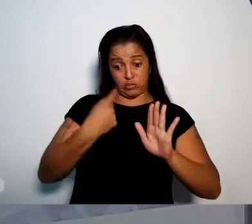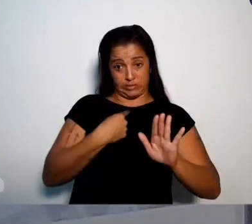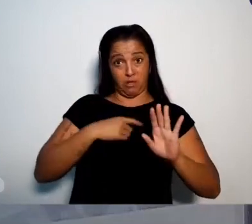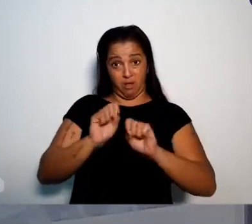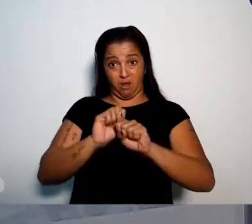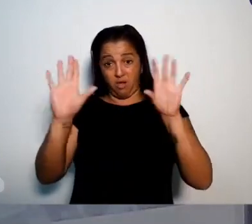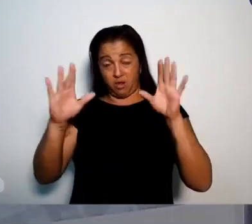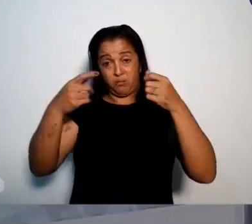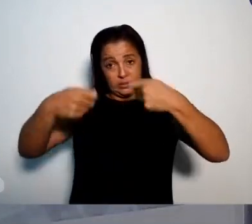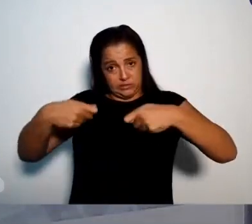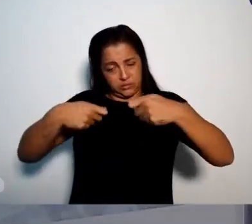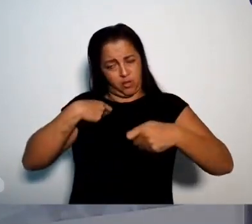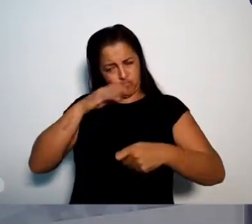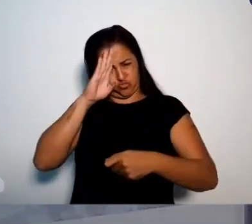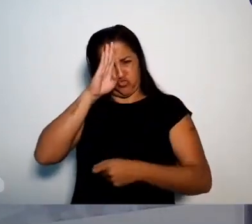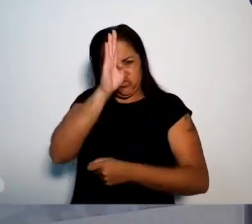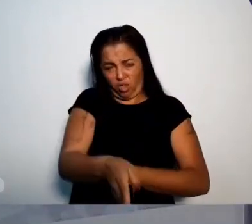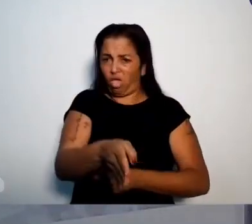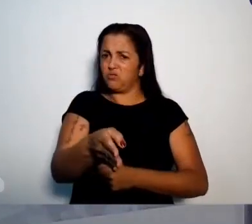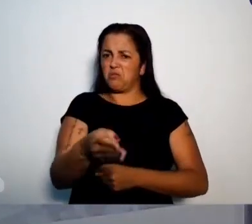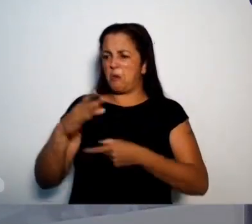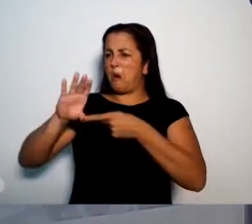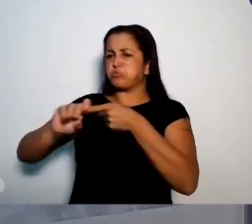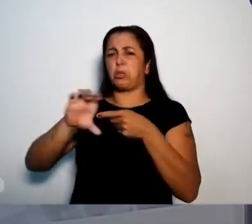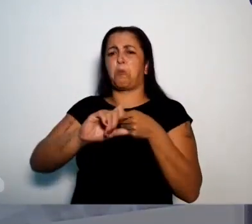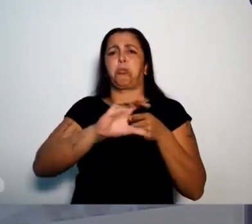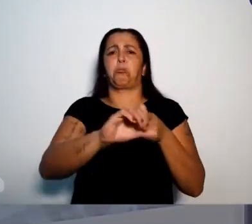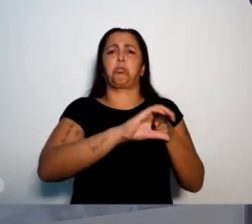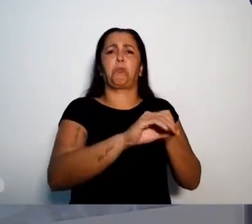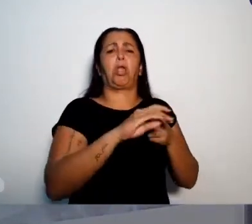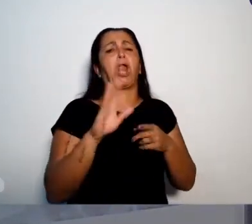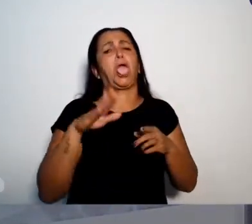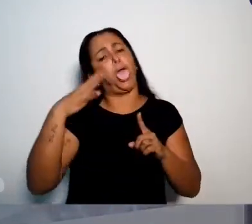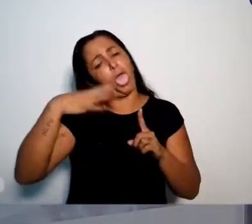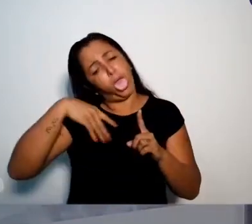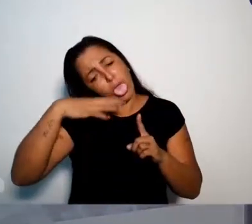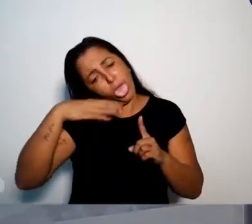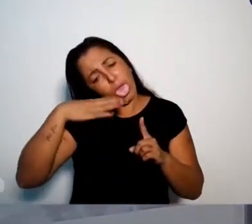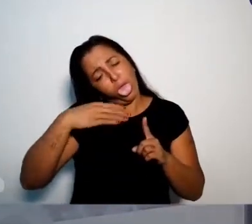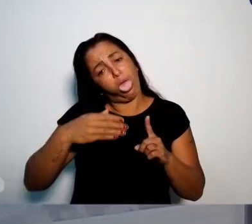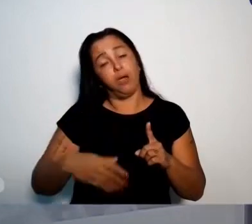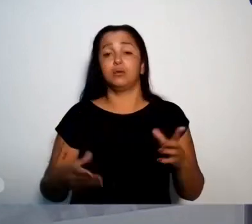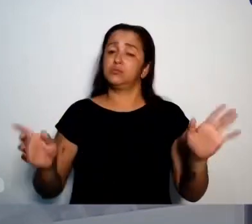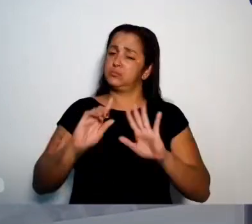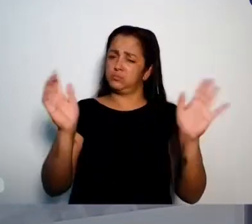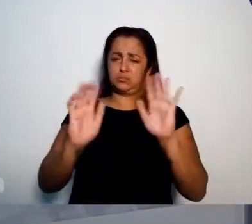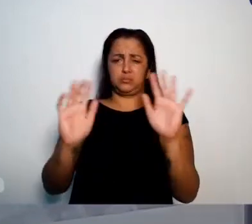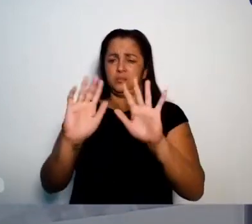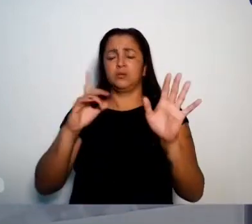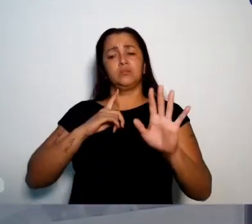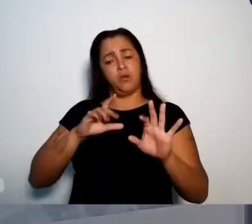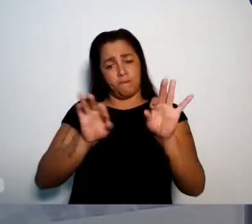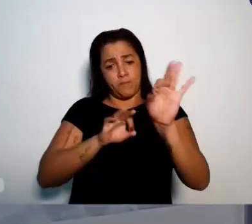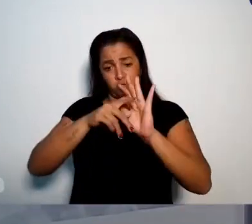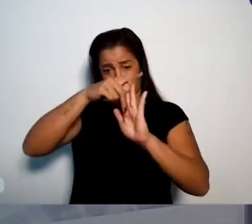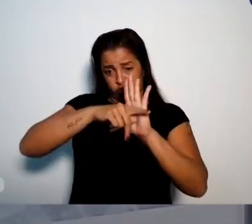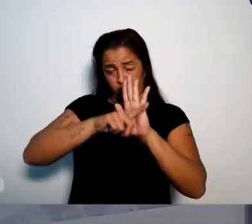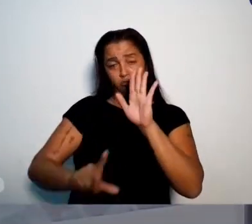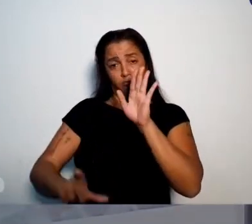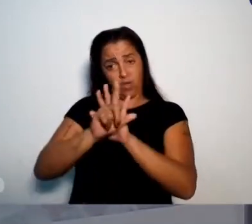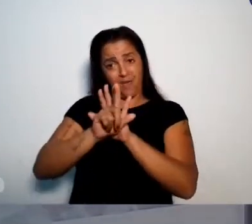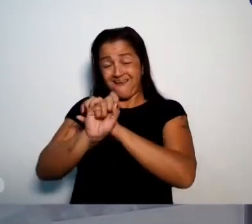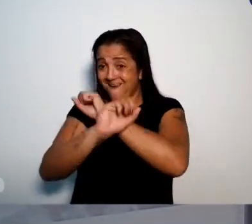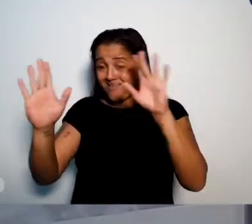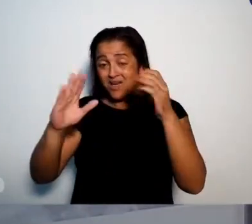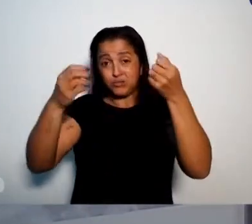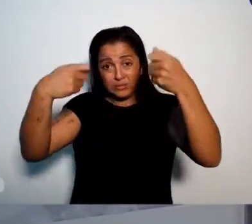sou direto, não tenho que puxar saco desse ou daquele não. É um projeto de lei que eu quero deixar mais do que claro. Não vai ter como